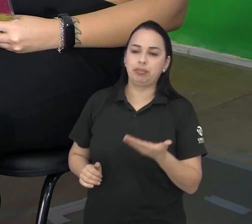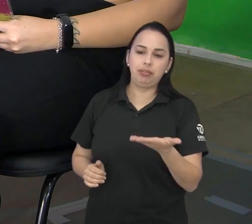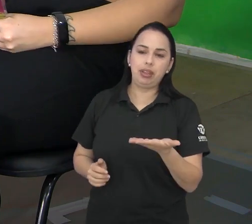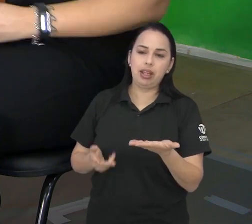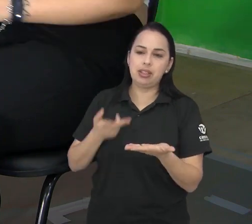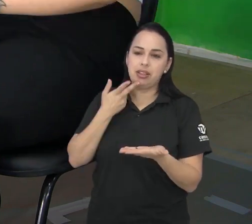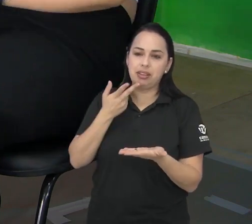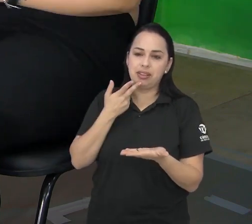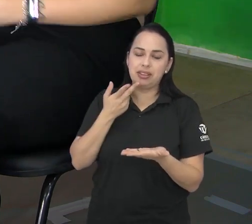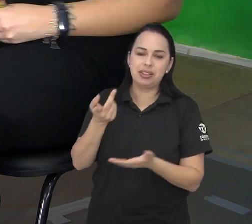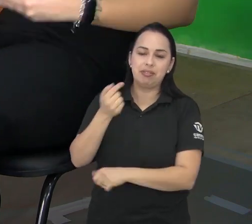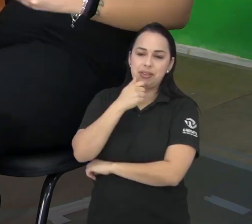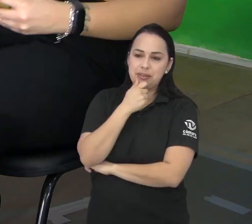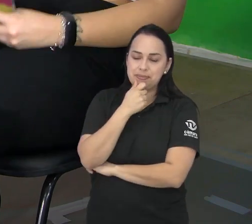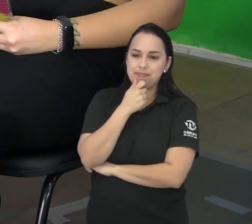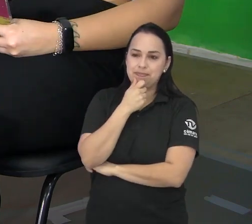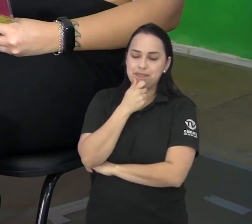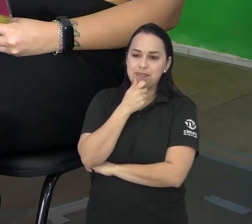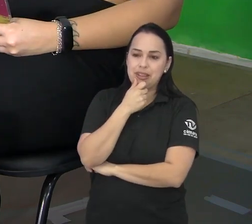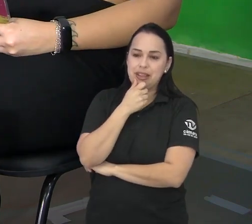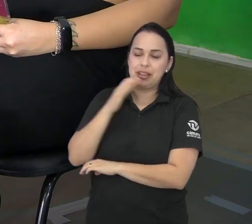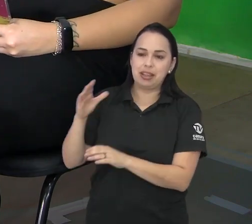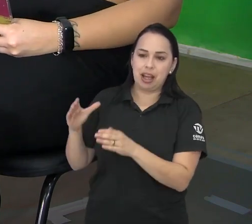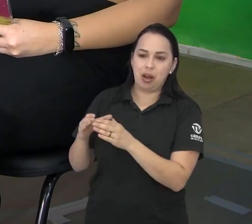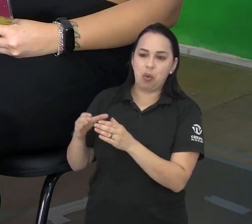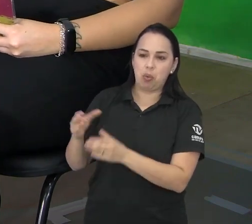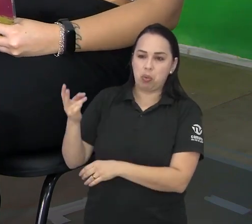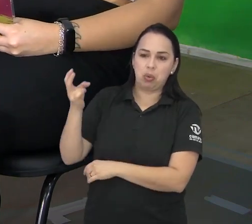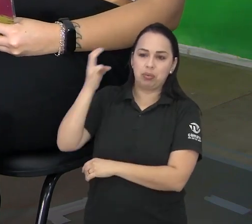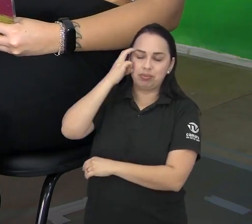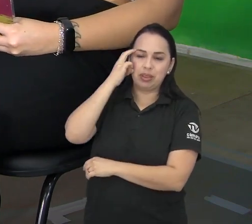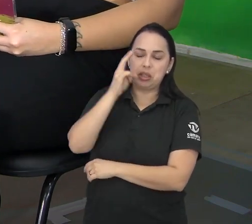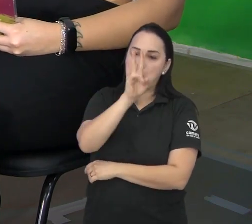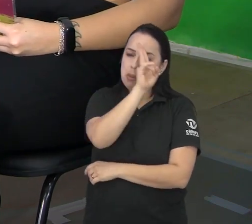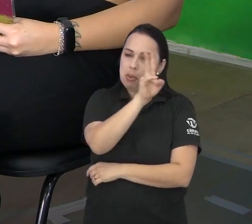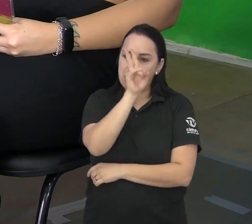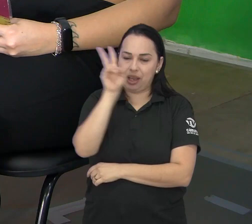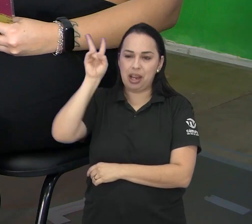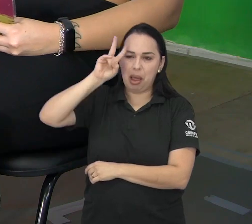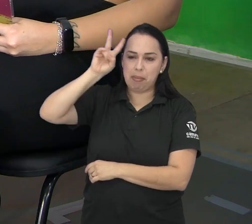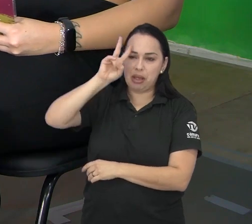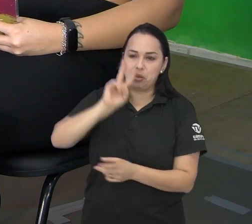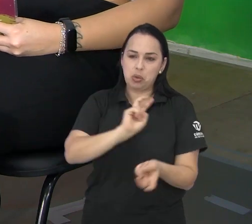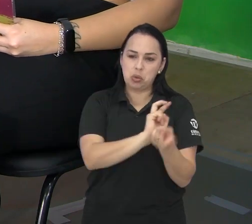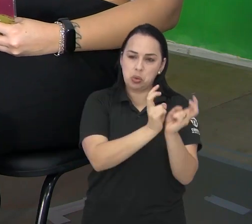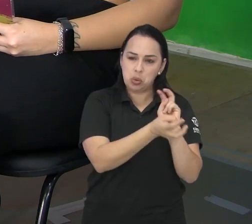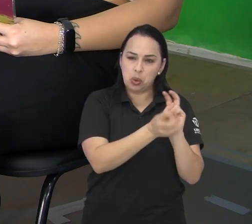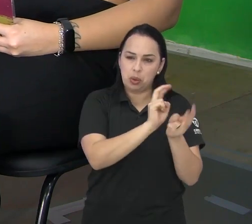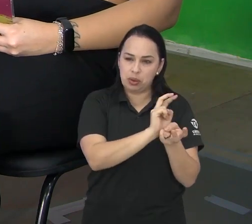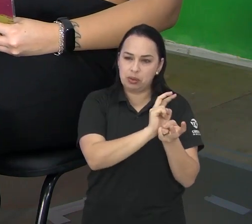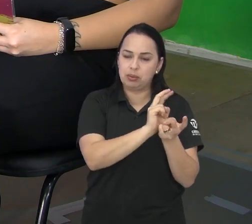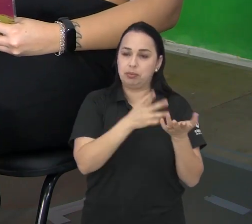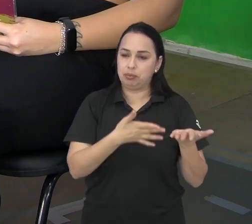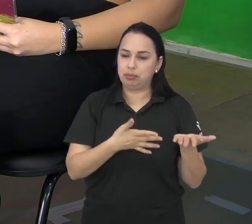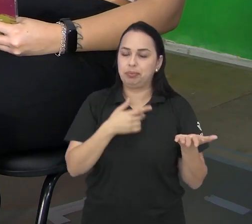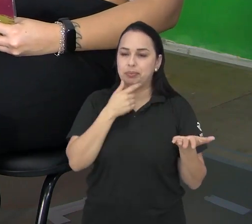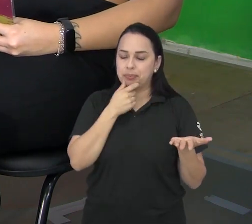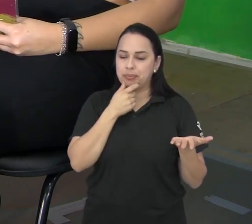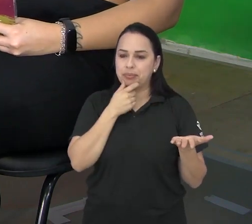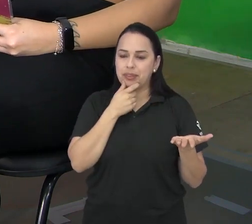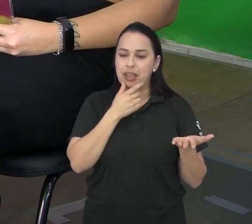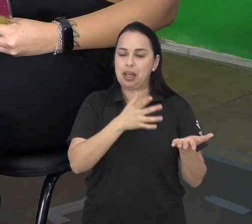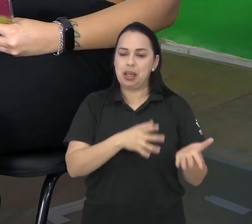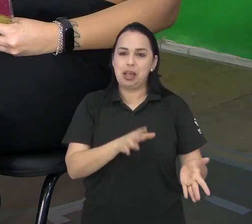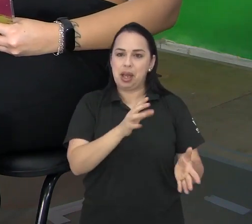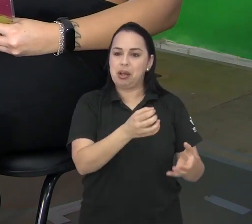falando agora que você falou da cultura Banto e eu lembrei isso do jongo e tal, né? Eu peguei essa informação de lá,